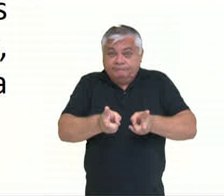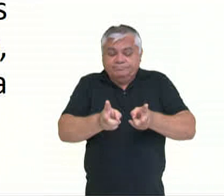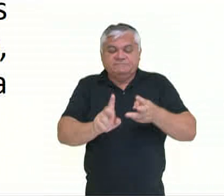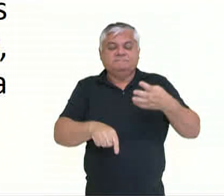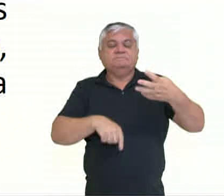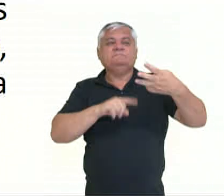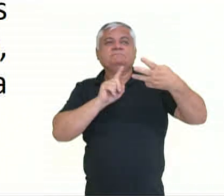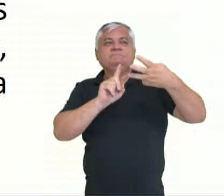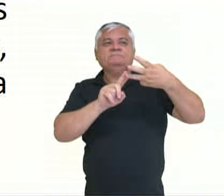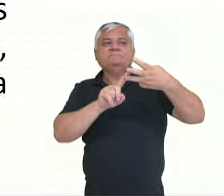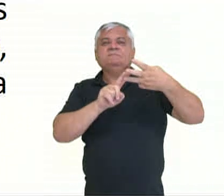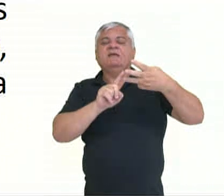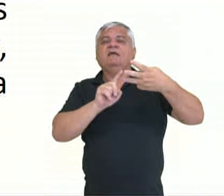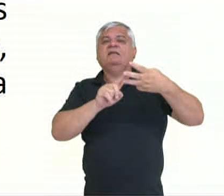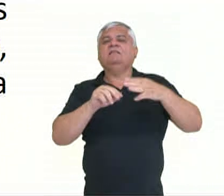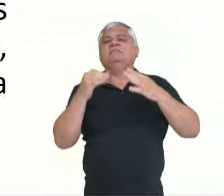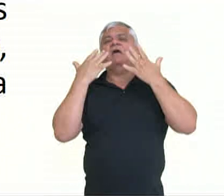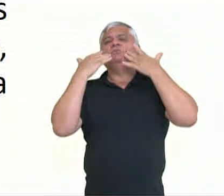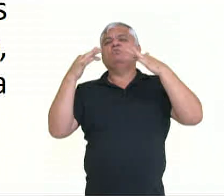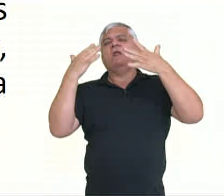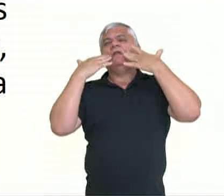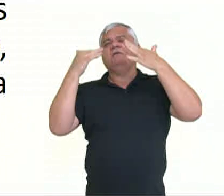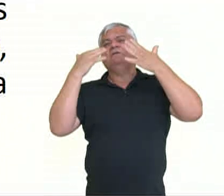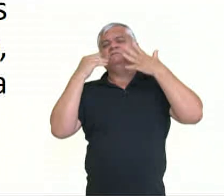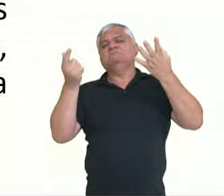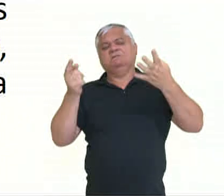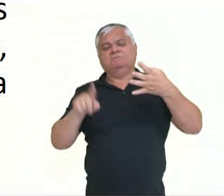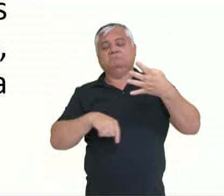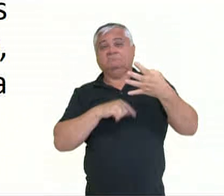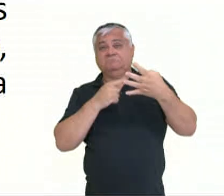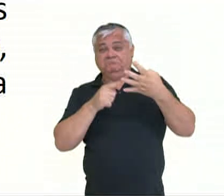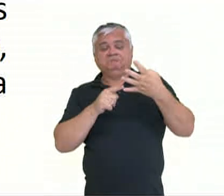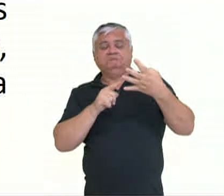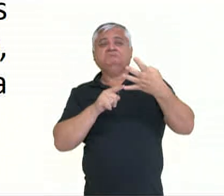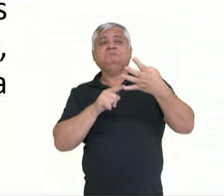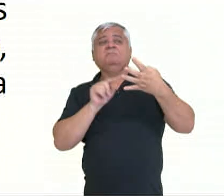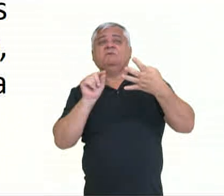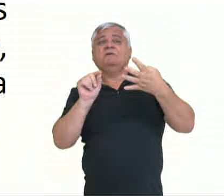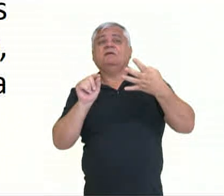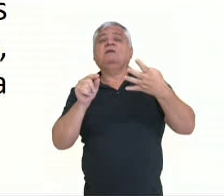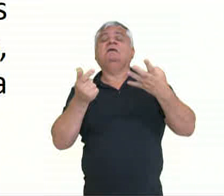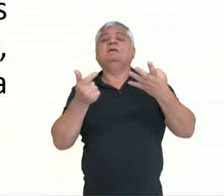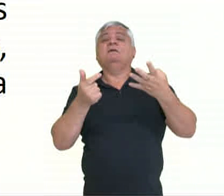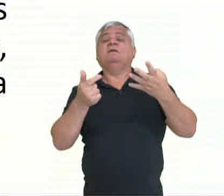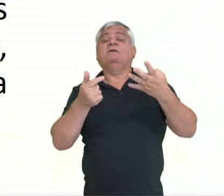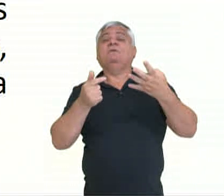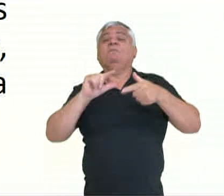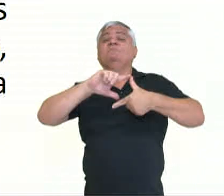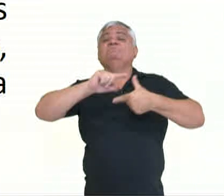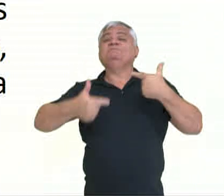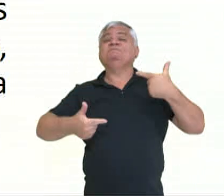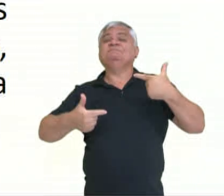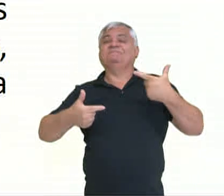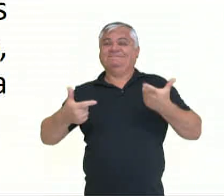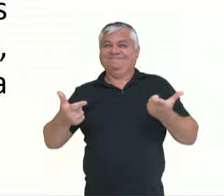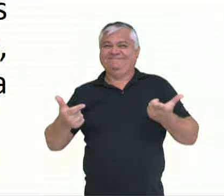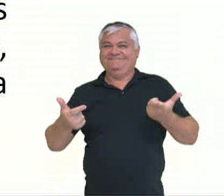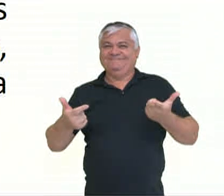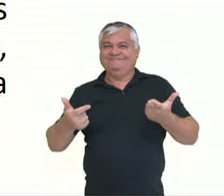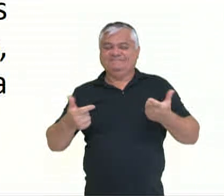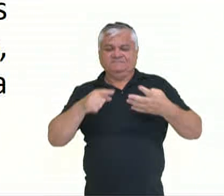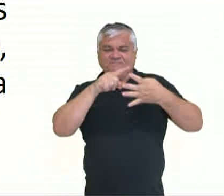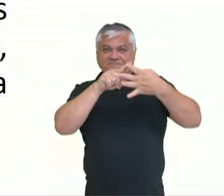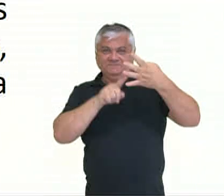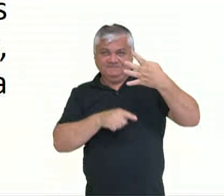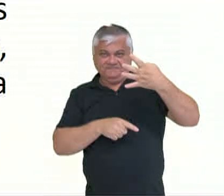realismo, o romance naturalista, no naturalismo, e o romance modernista.